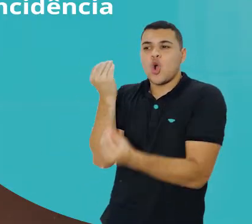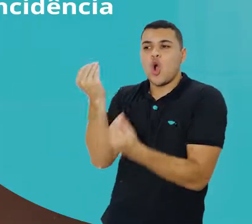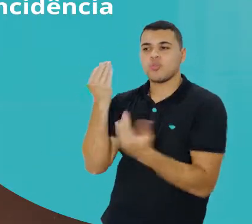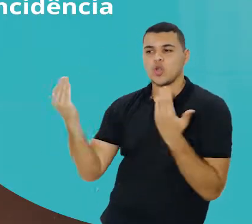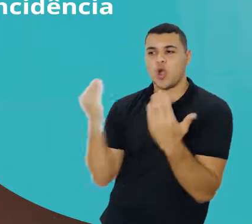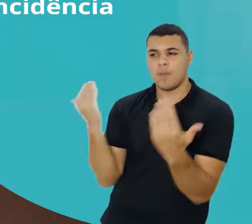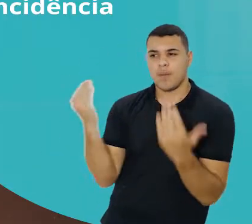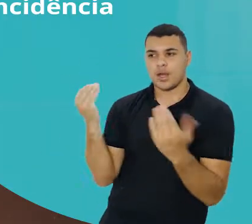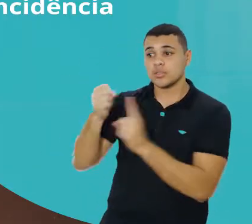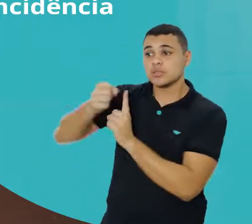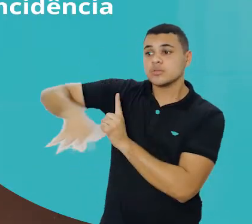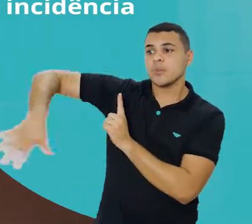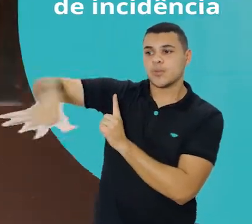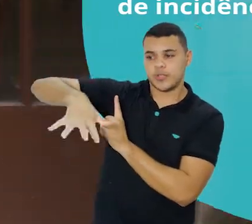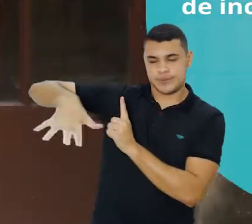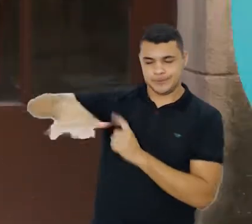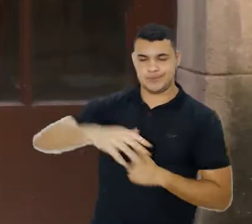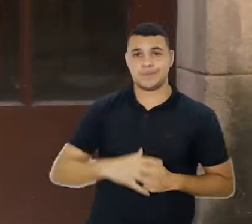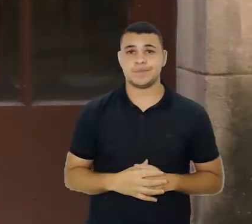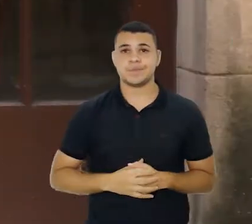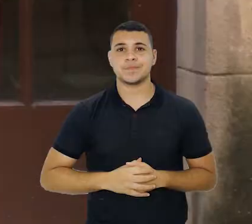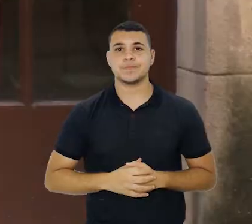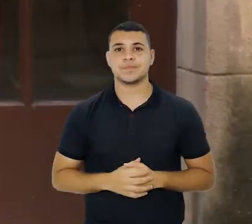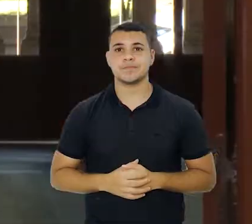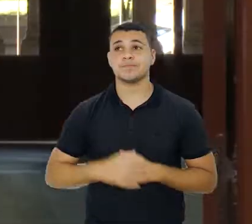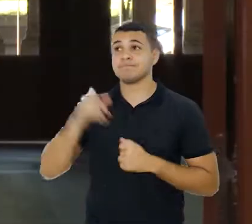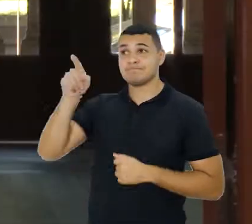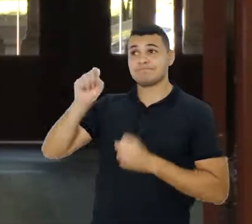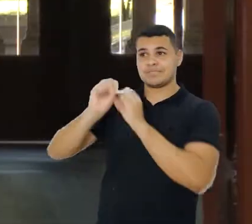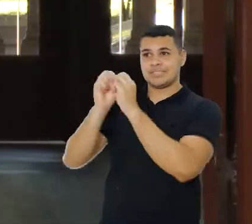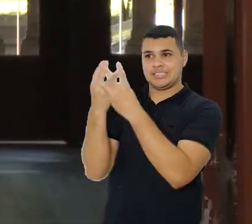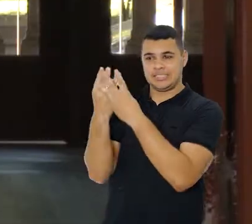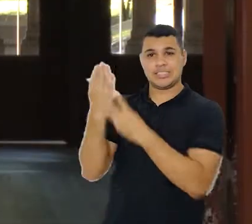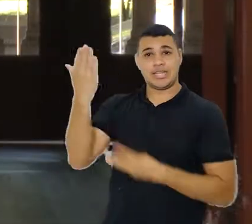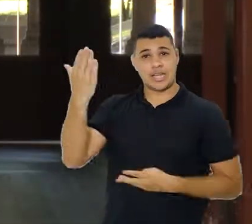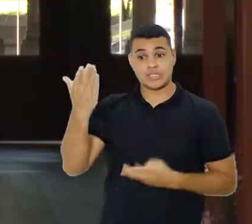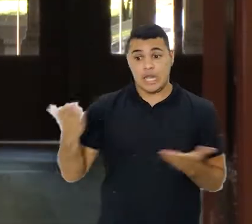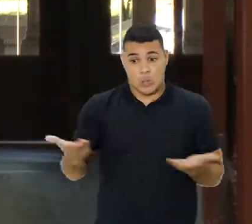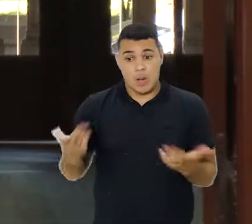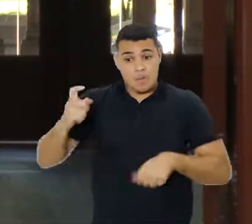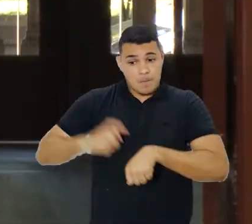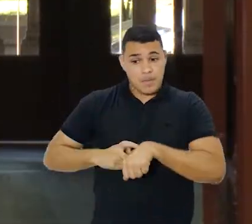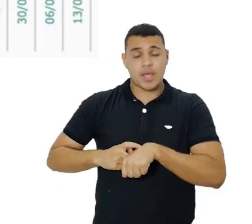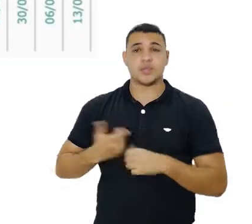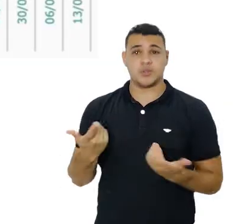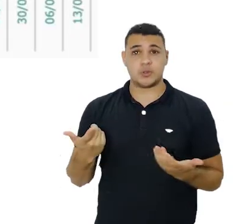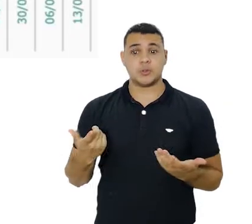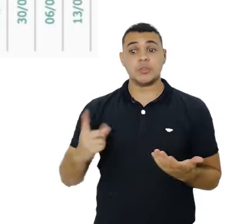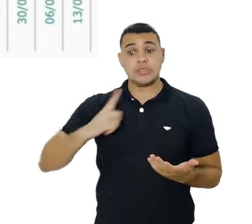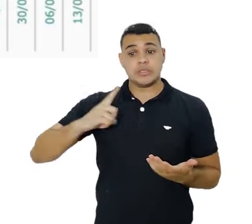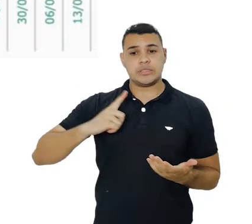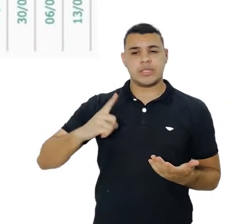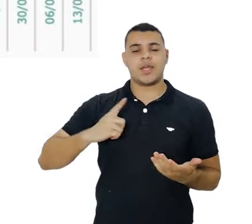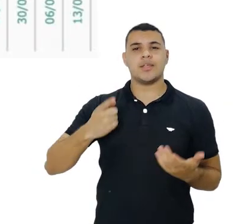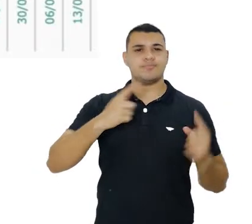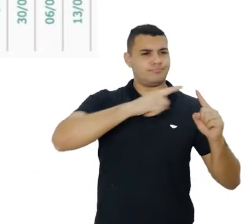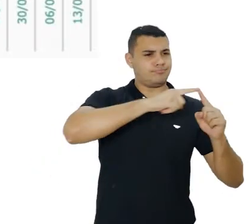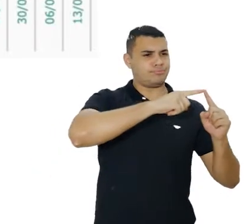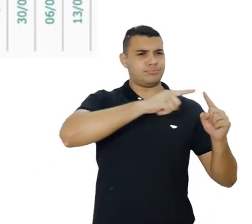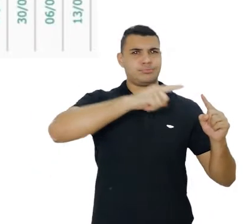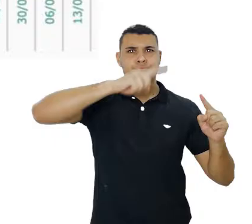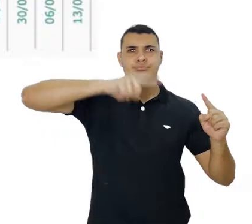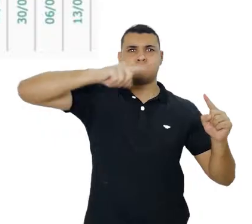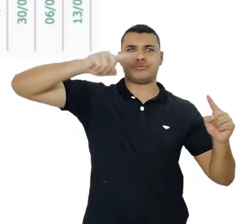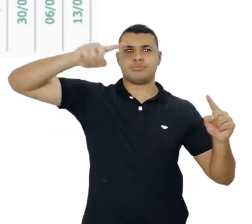determinada população. Tá? Nesse slide aqui, então, nesse momento, a gente tem a